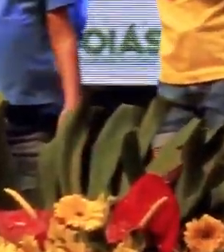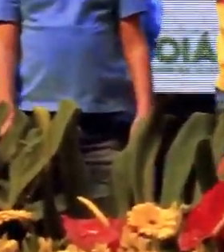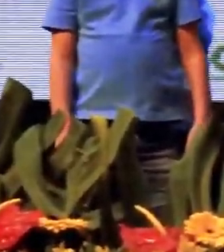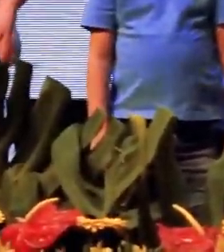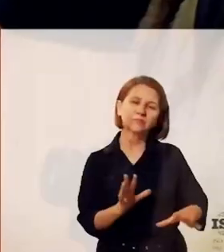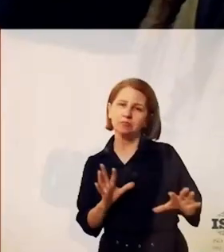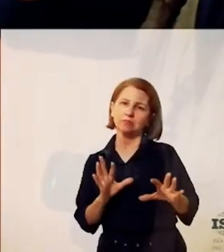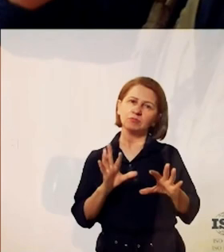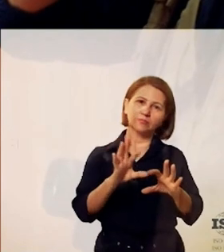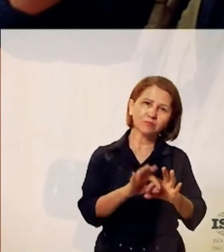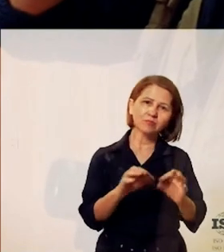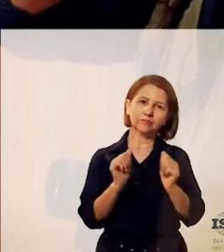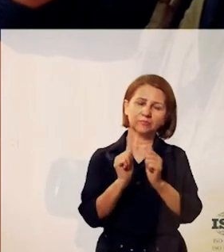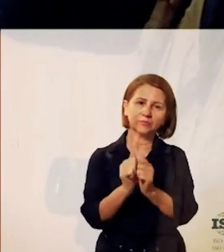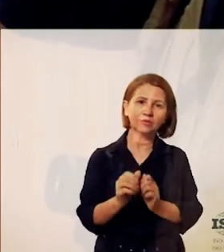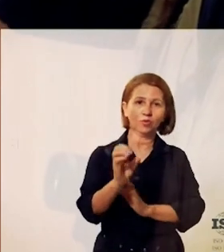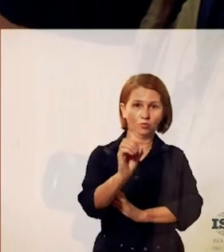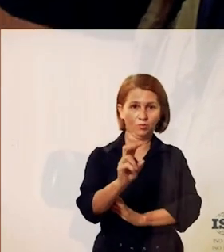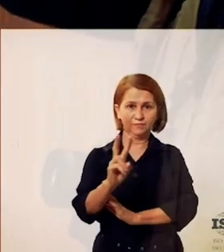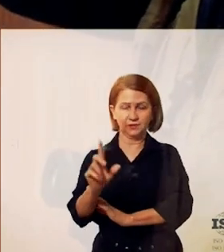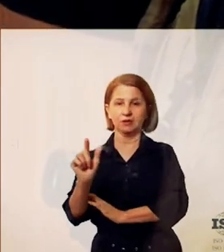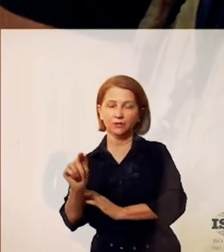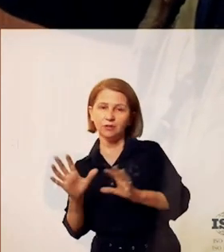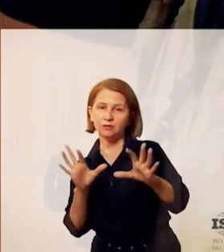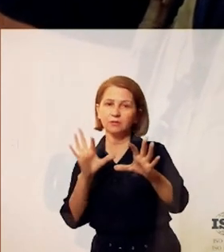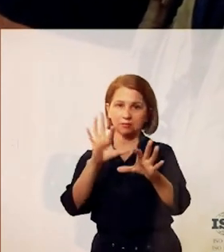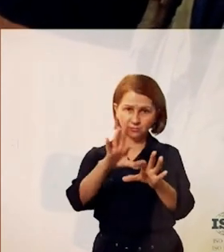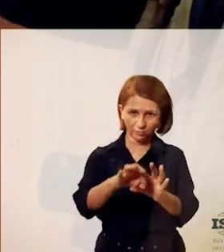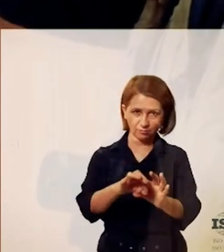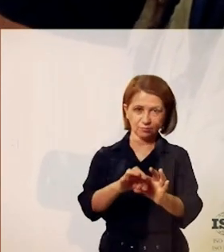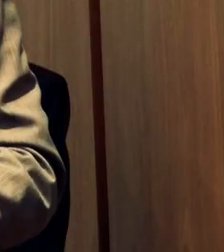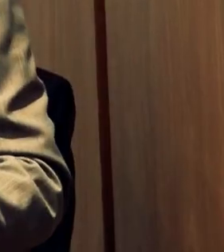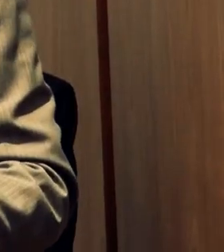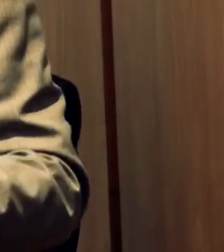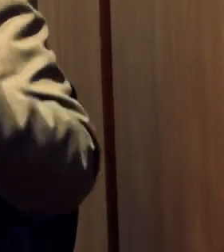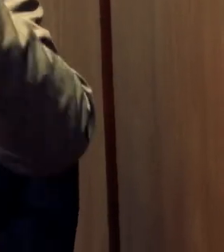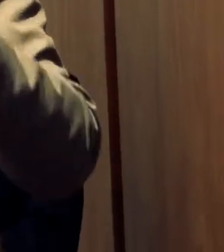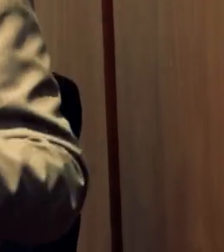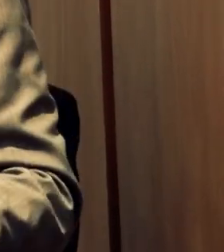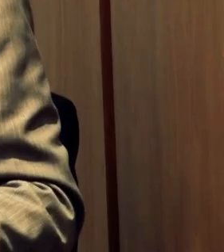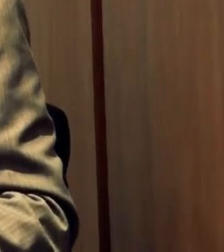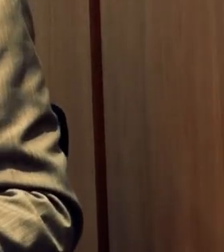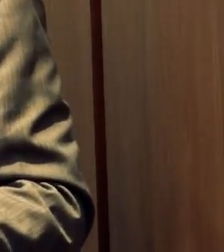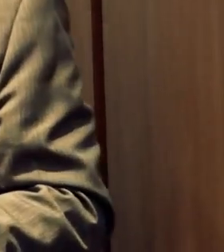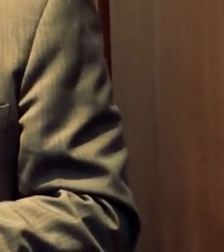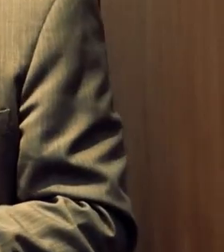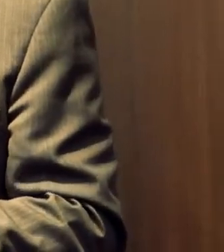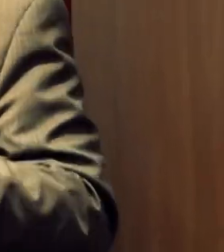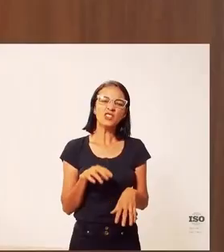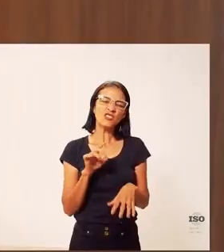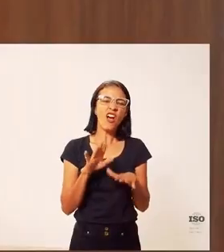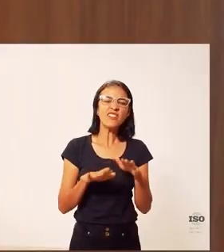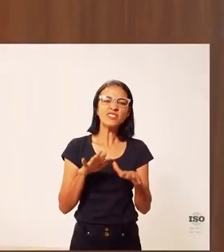idade. A abertura contou com a participação do presidente do TCE, Saulo Mesquita, do TCM e Abracon, Joaquim de